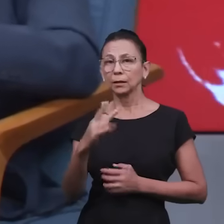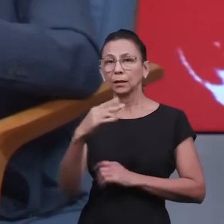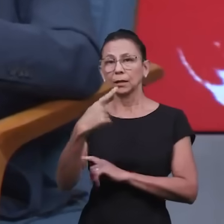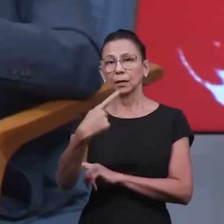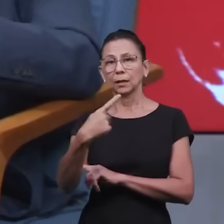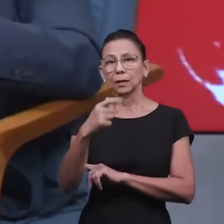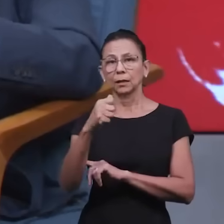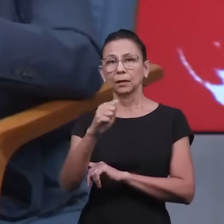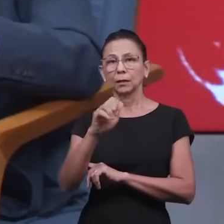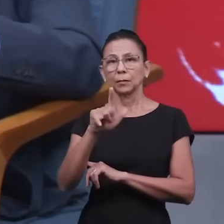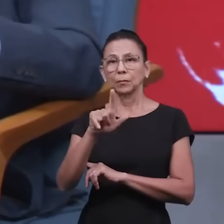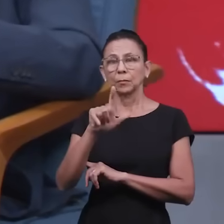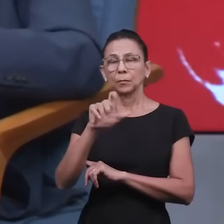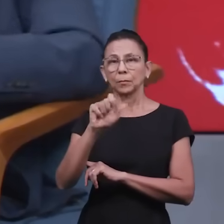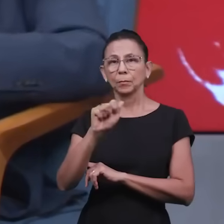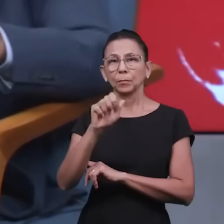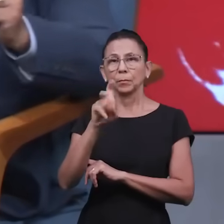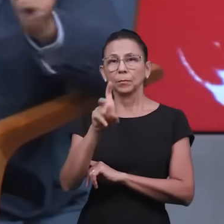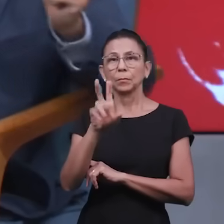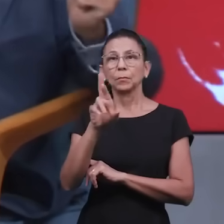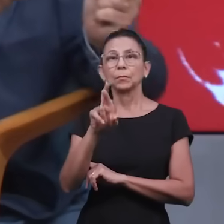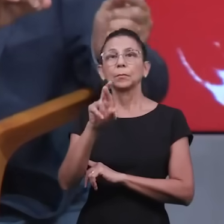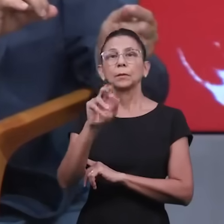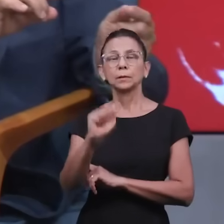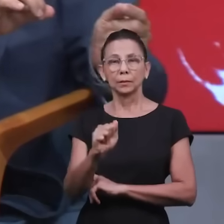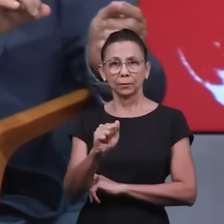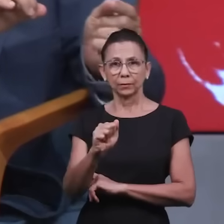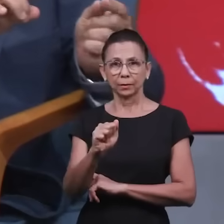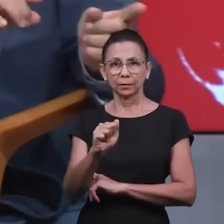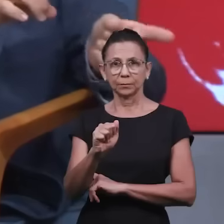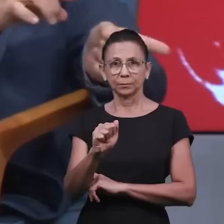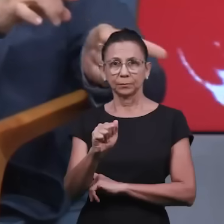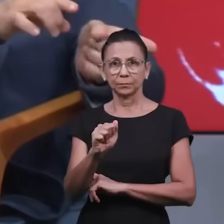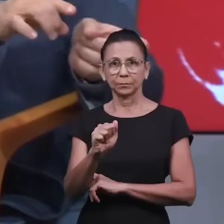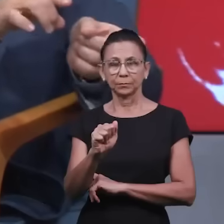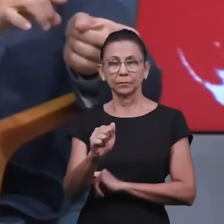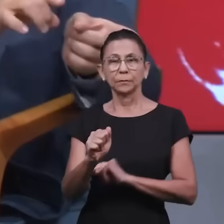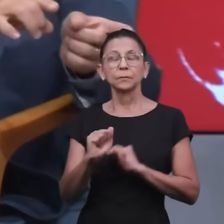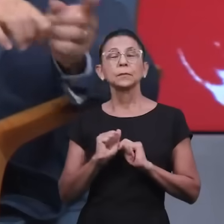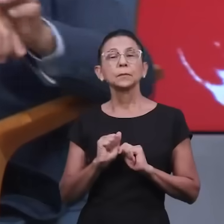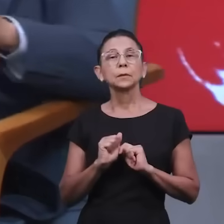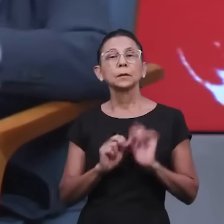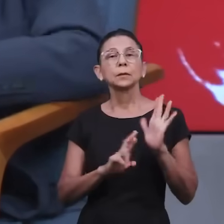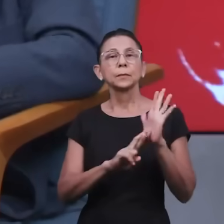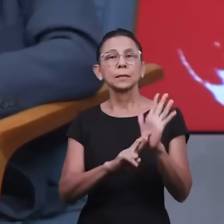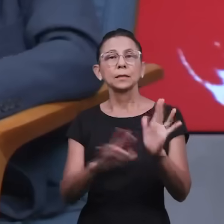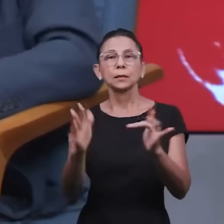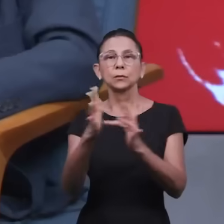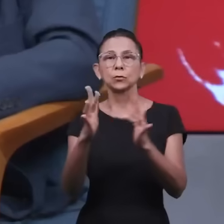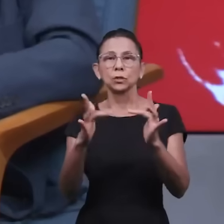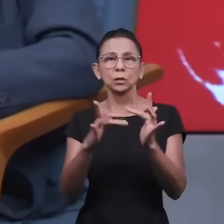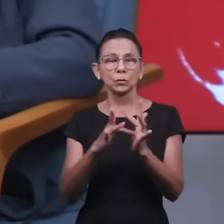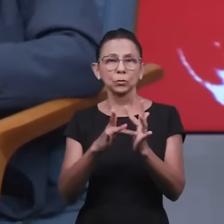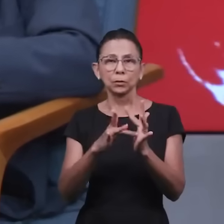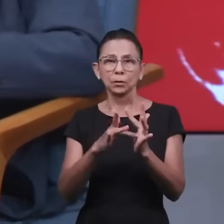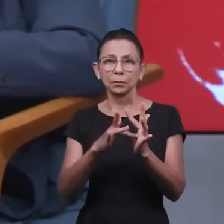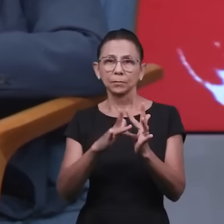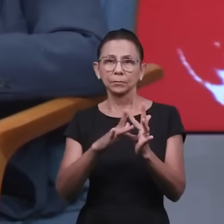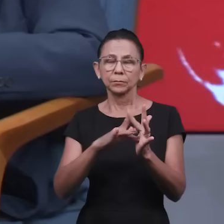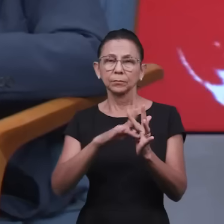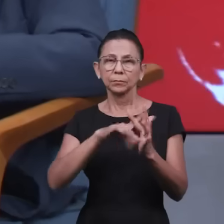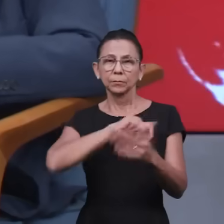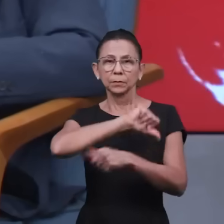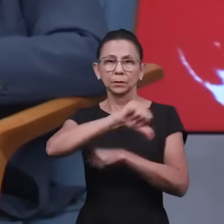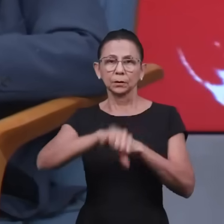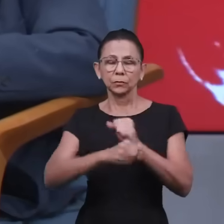viu Jesus glorificado. Então, o que é o ministério da palavra? Profeticamente ali no capítulo 6 de Atos. O